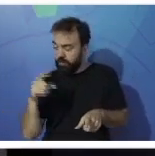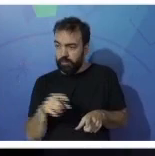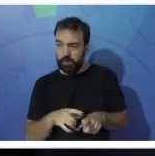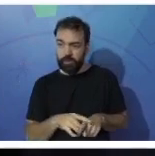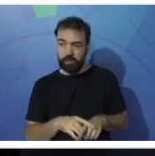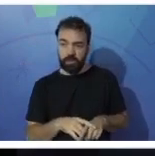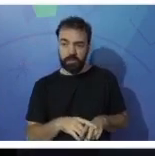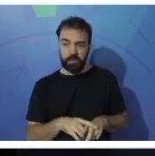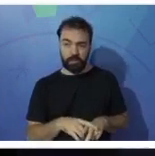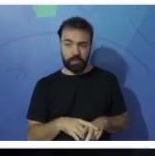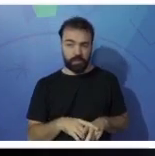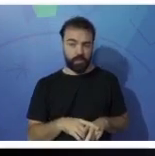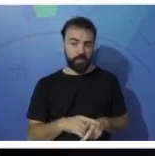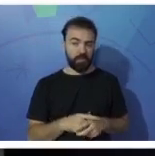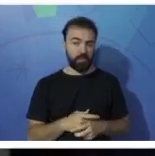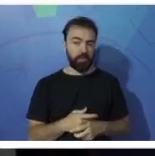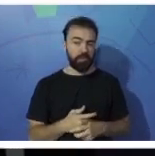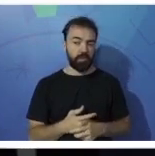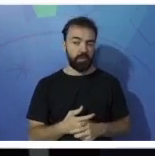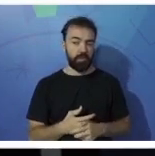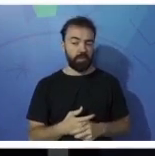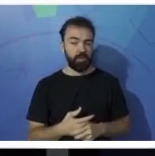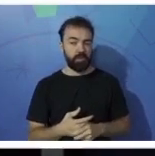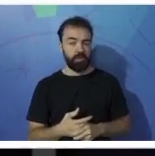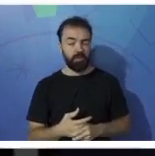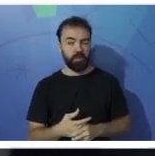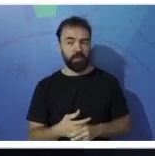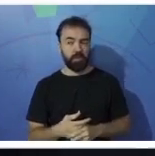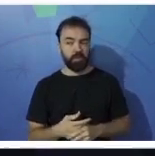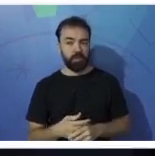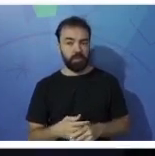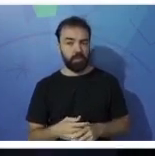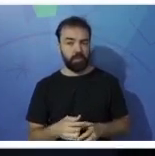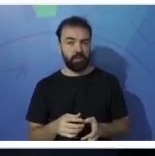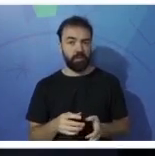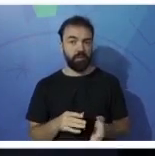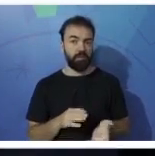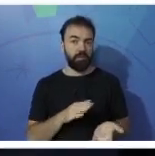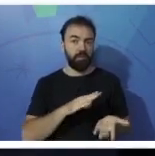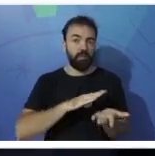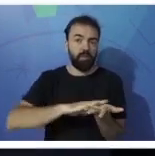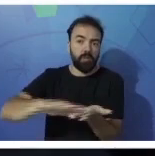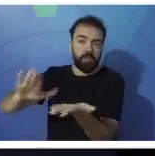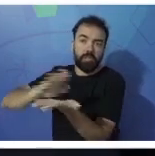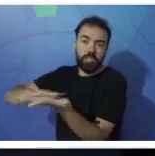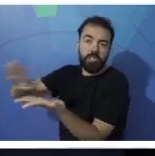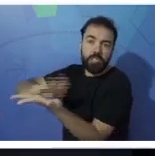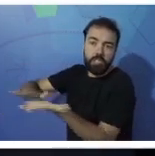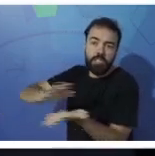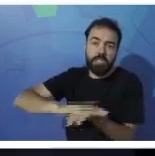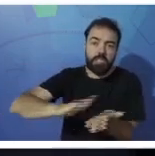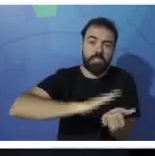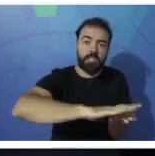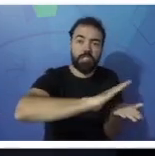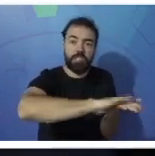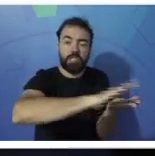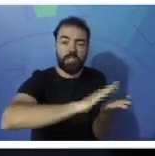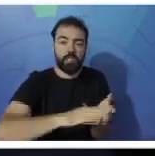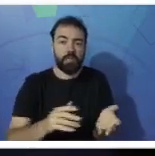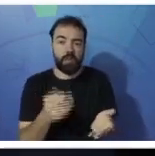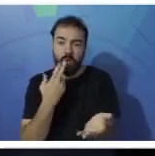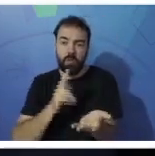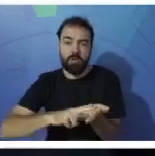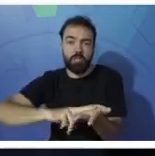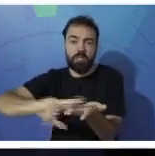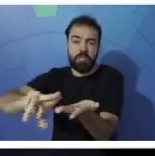como que eu faço para preencher um envelope, né? E elas são enviadas pelo correio. Você paga a postagem, vai